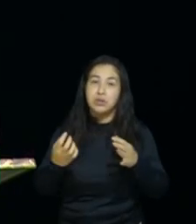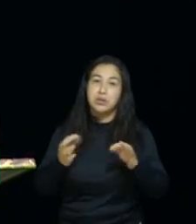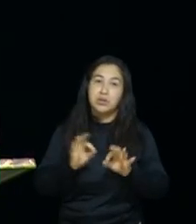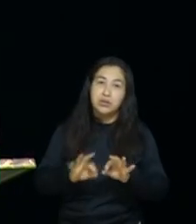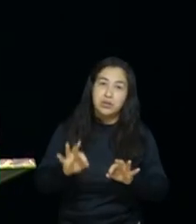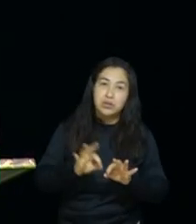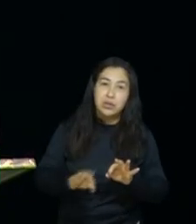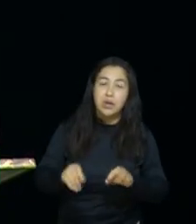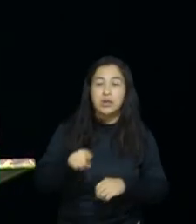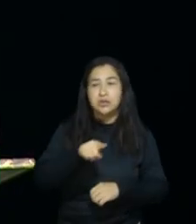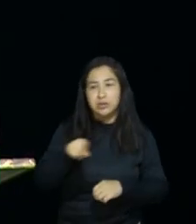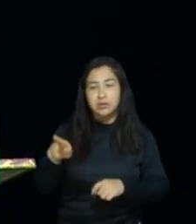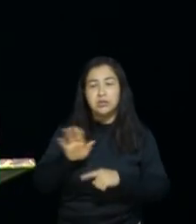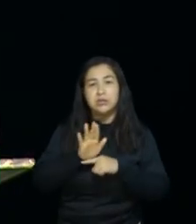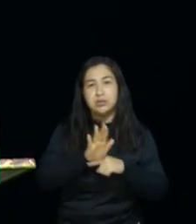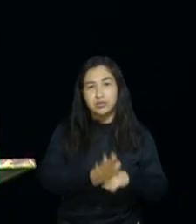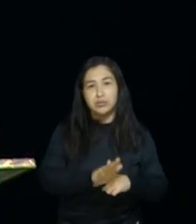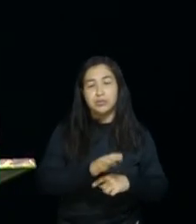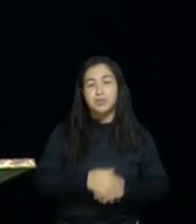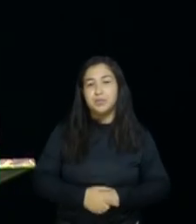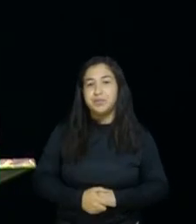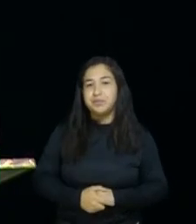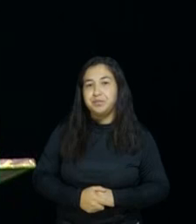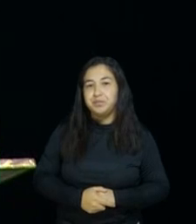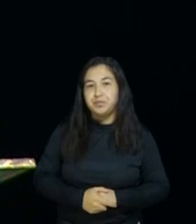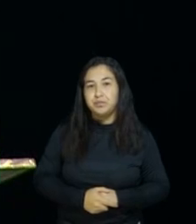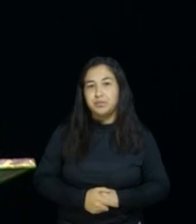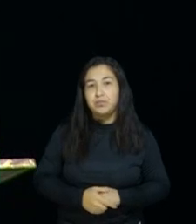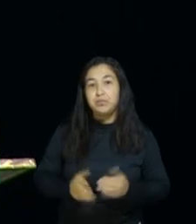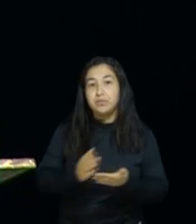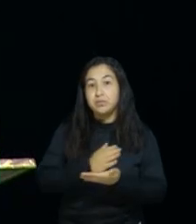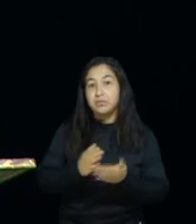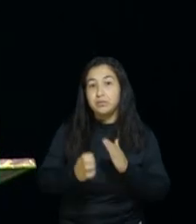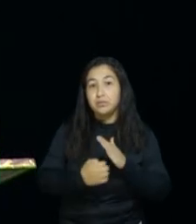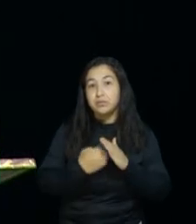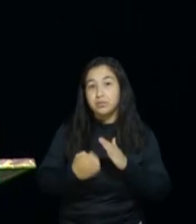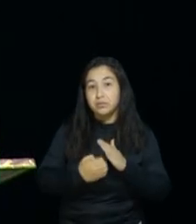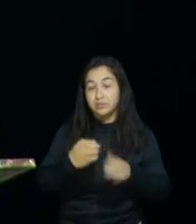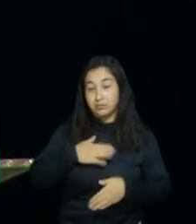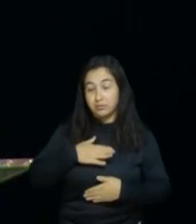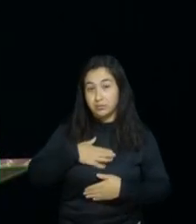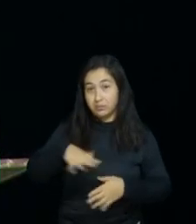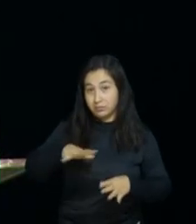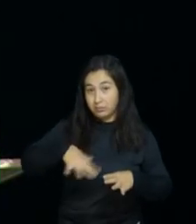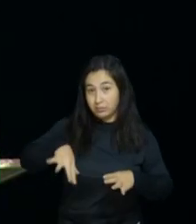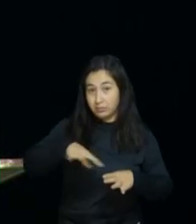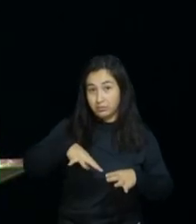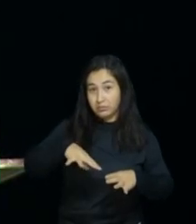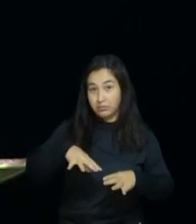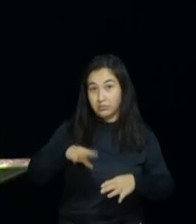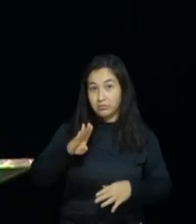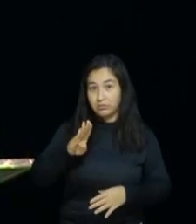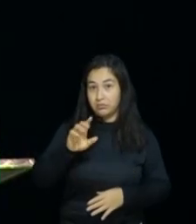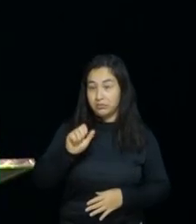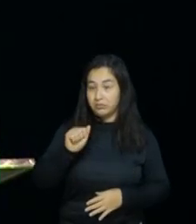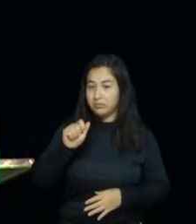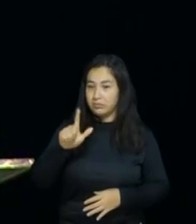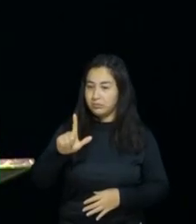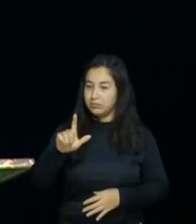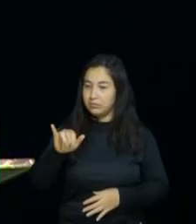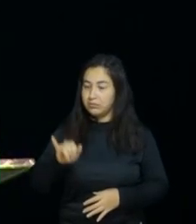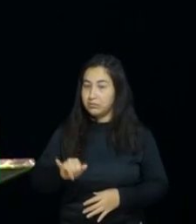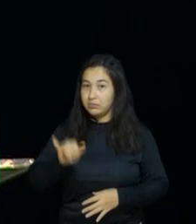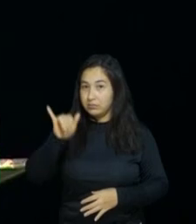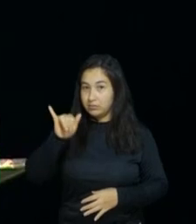fazendo a diferença. Eu queria ressaltar algumas empresas e entidades da minha região, como a Bali Energy Drink, a